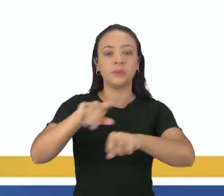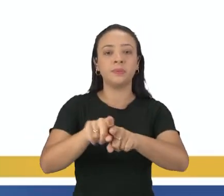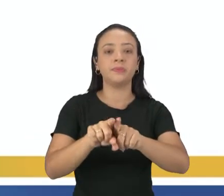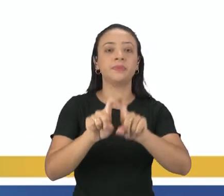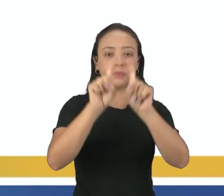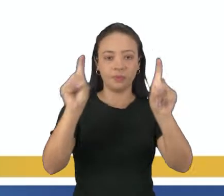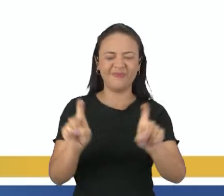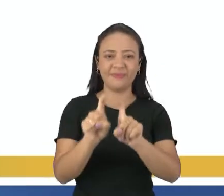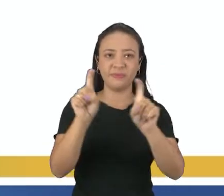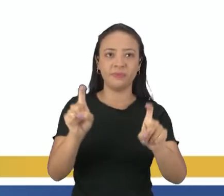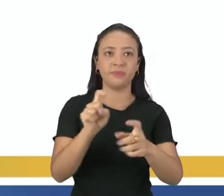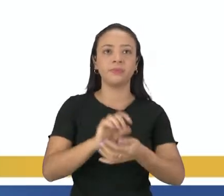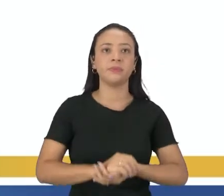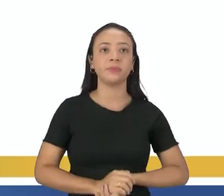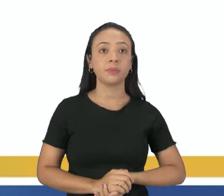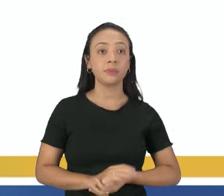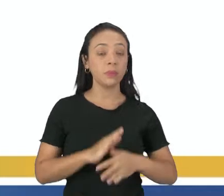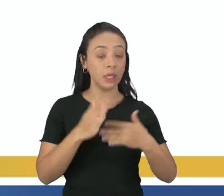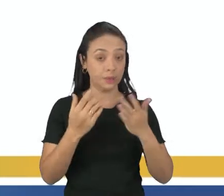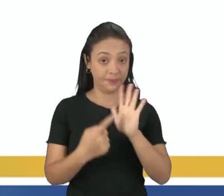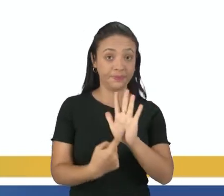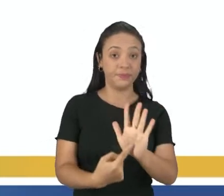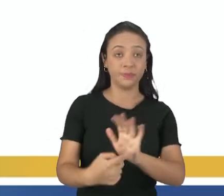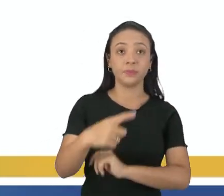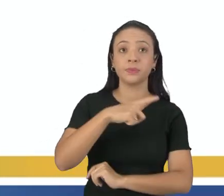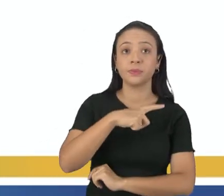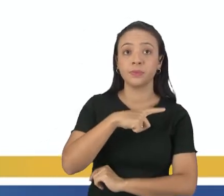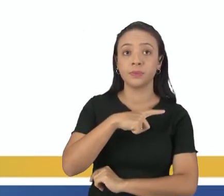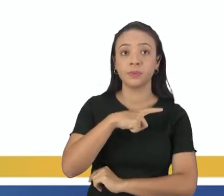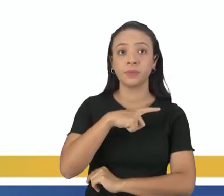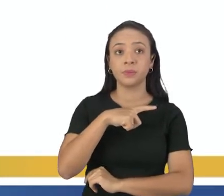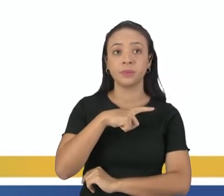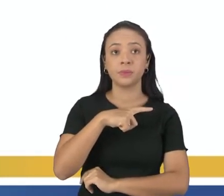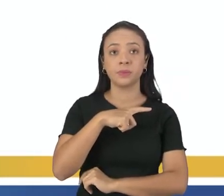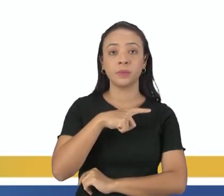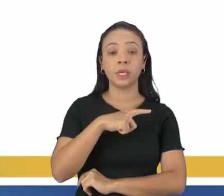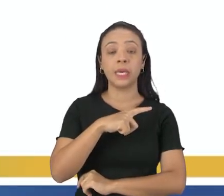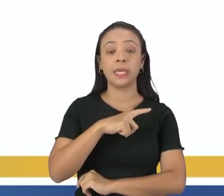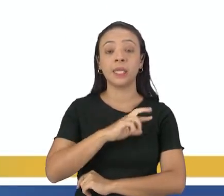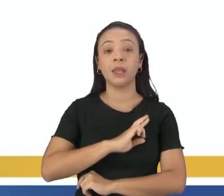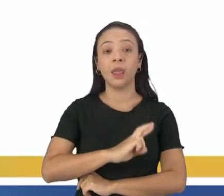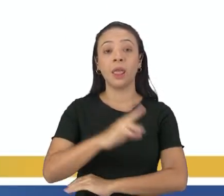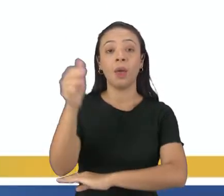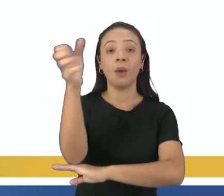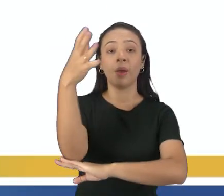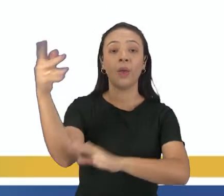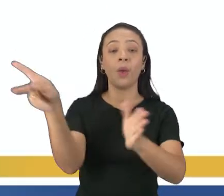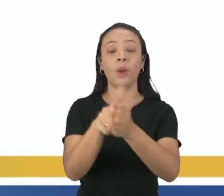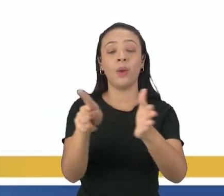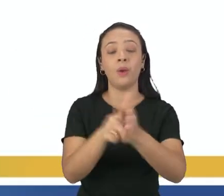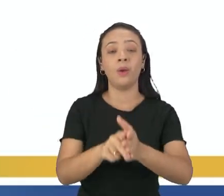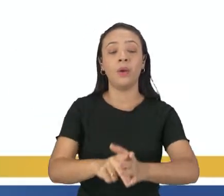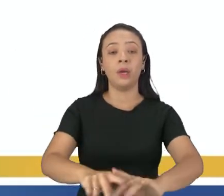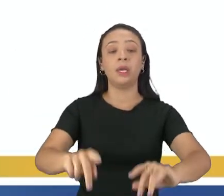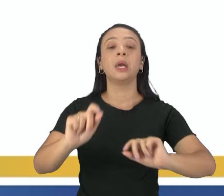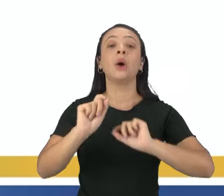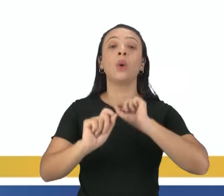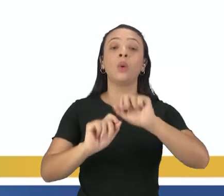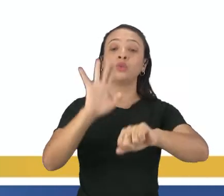e computação. A seguir, nós temos a representação da bandeira do estado de Minas